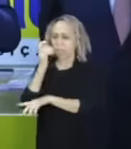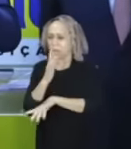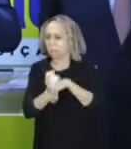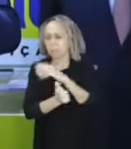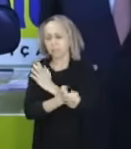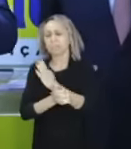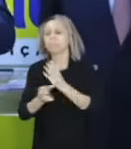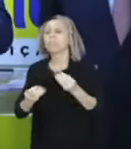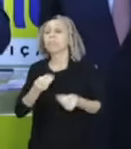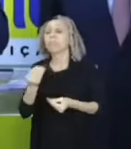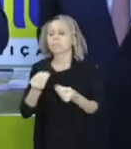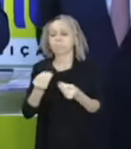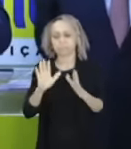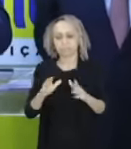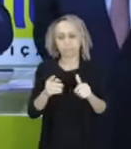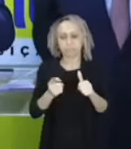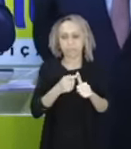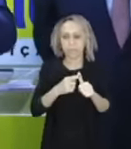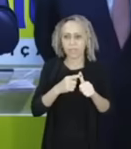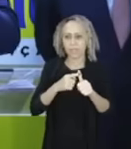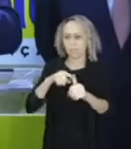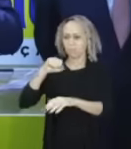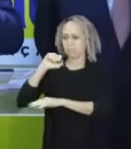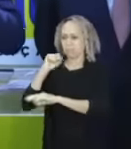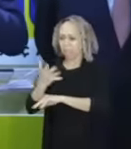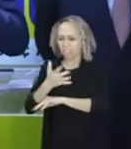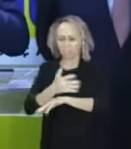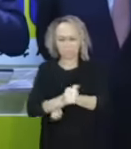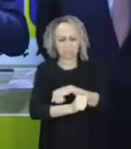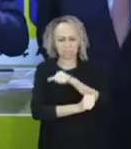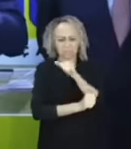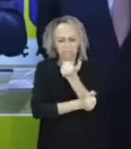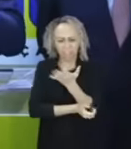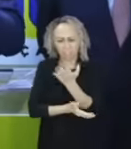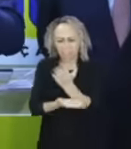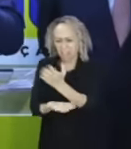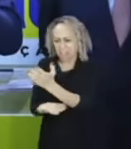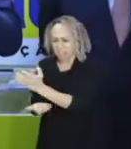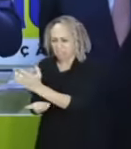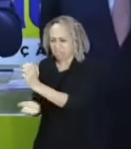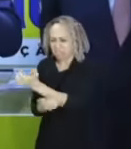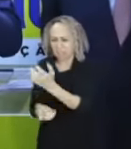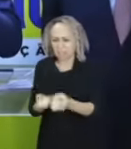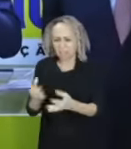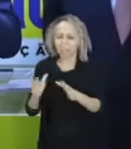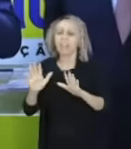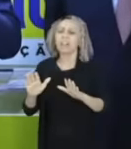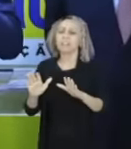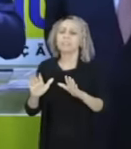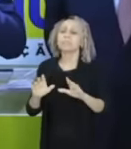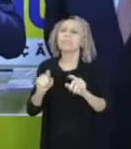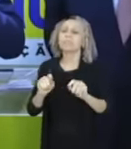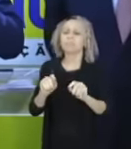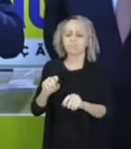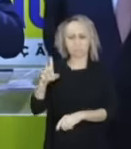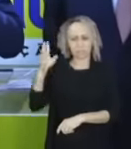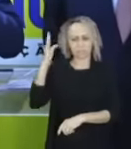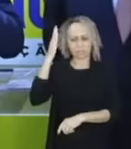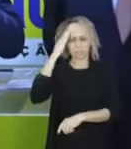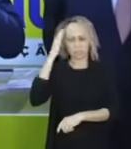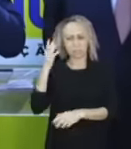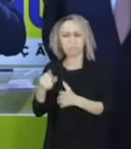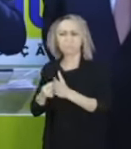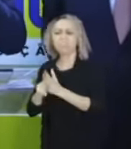questão do desmatamento essa é uma grande preocupação se você for verificar a emissão de carbono